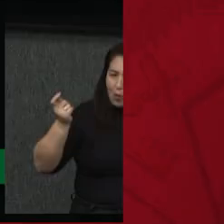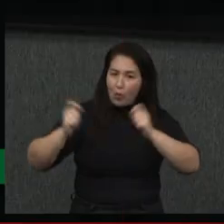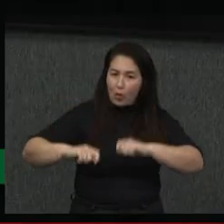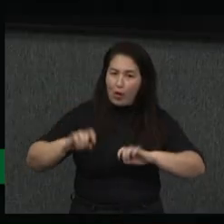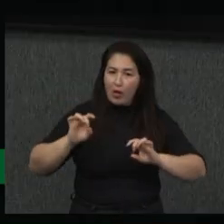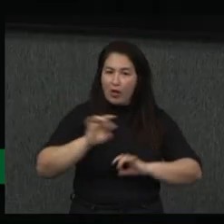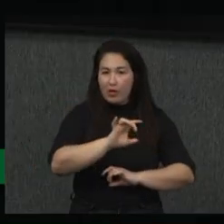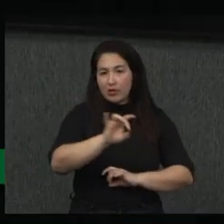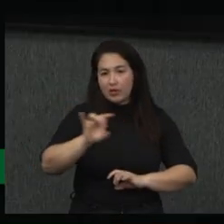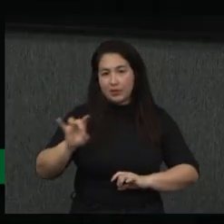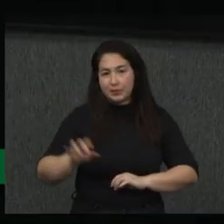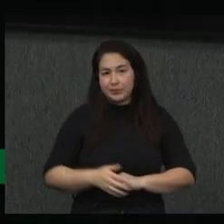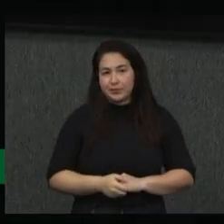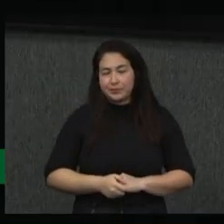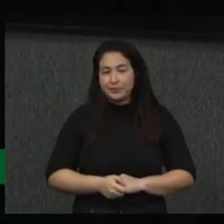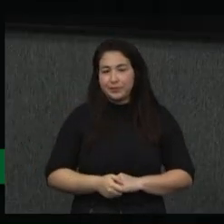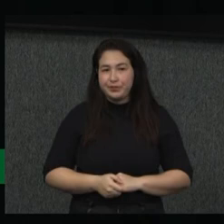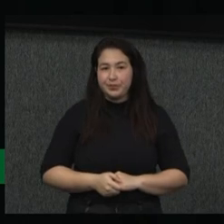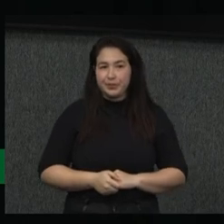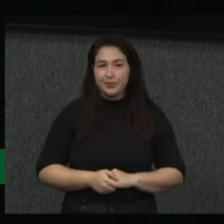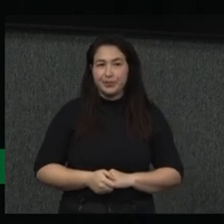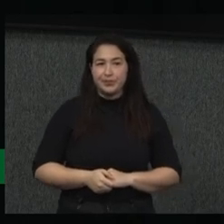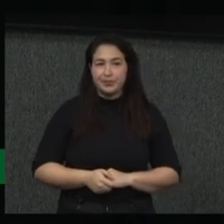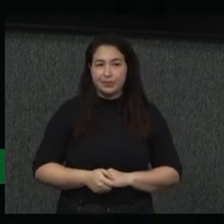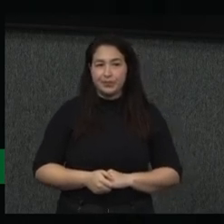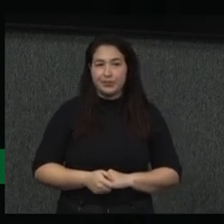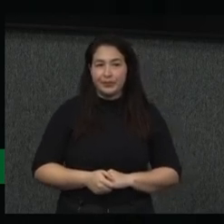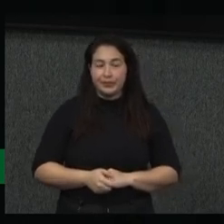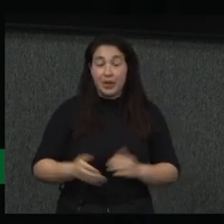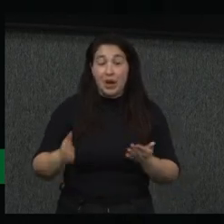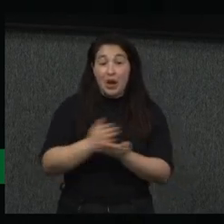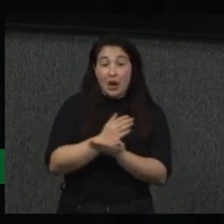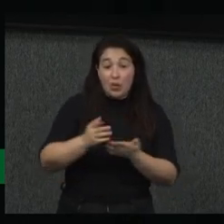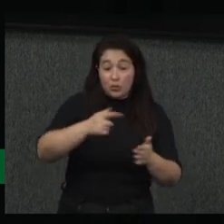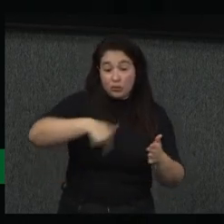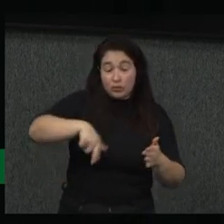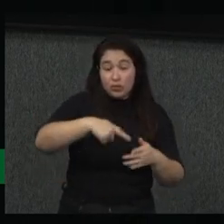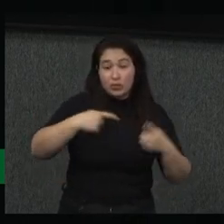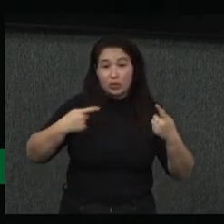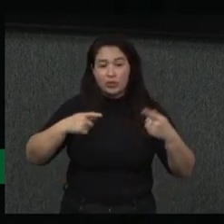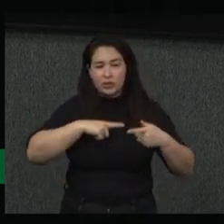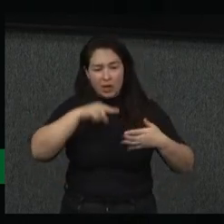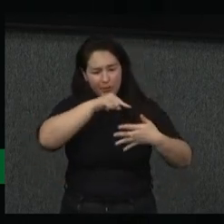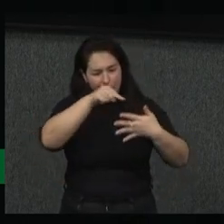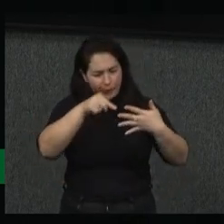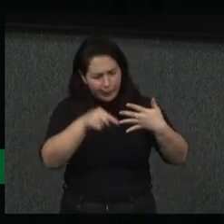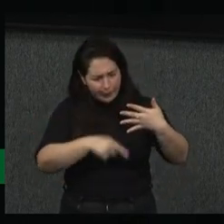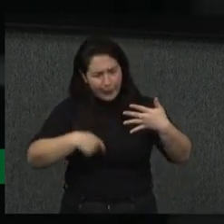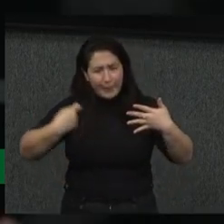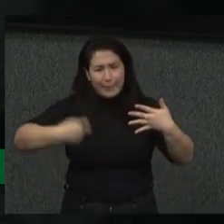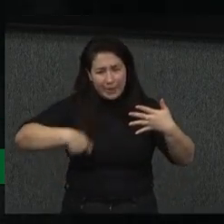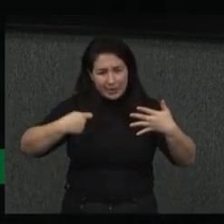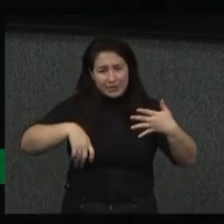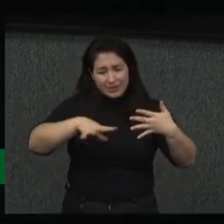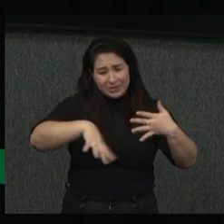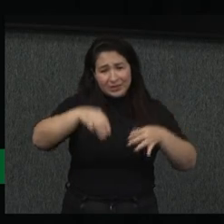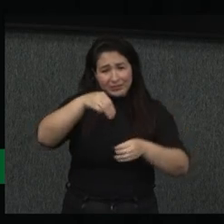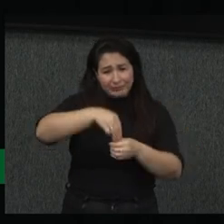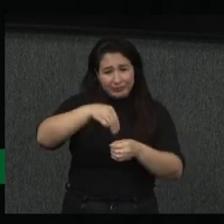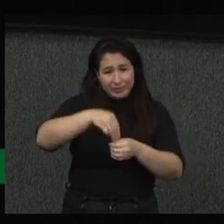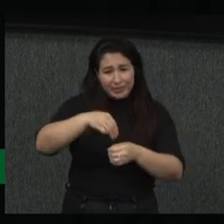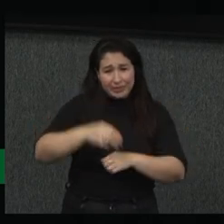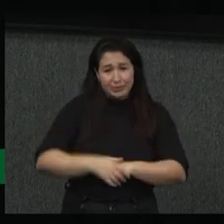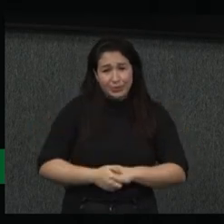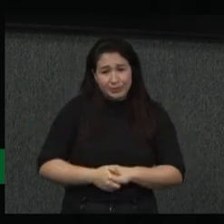Gostaria de trazer aqui algumas demandas do nosso município. Uma delas